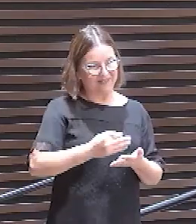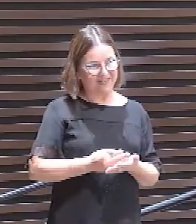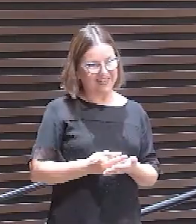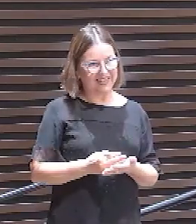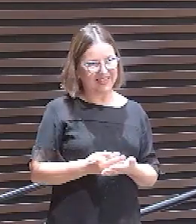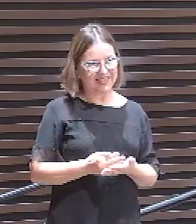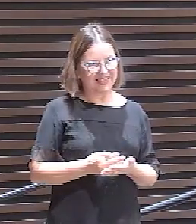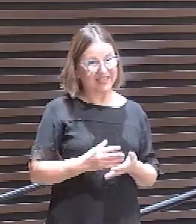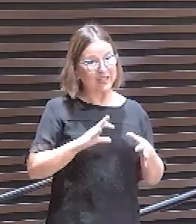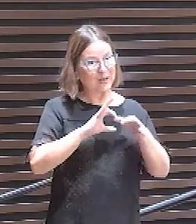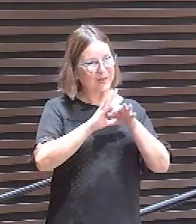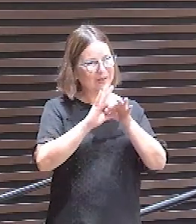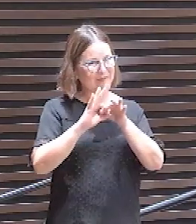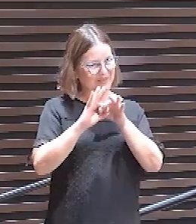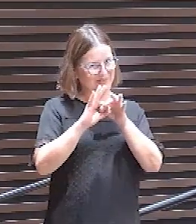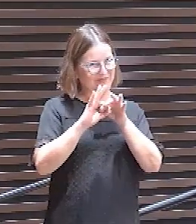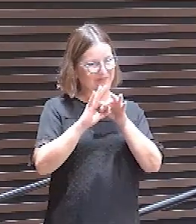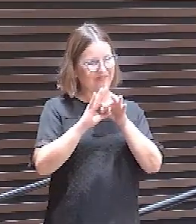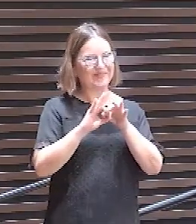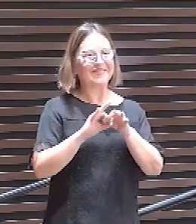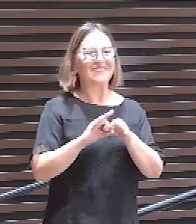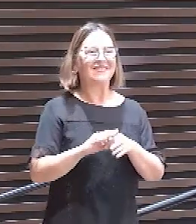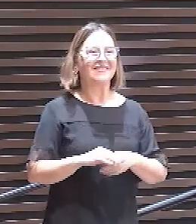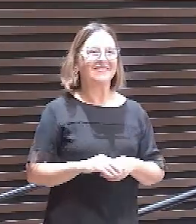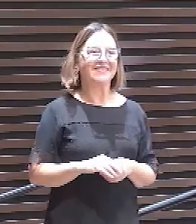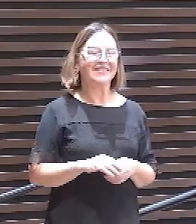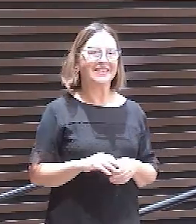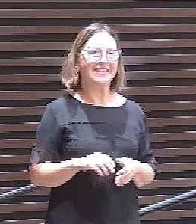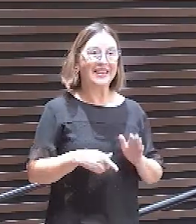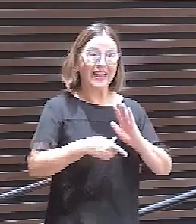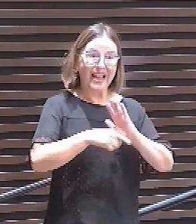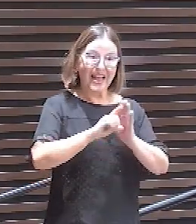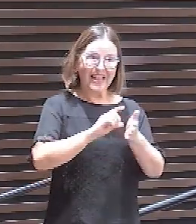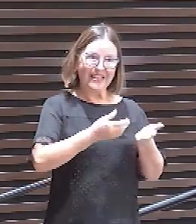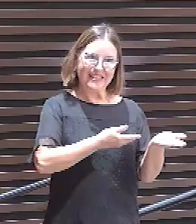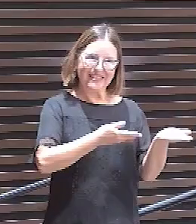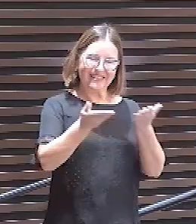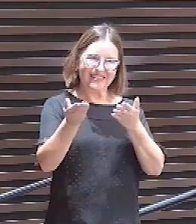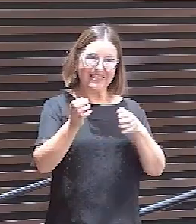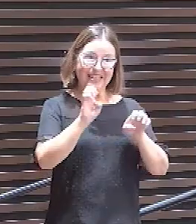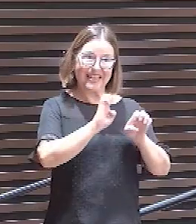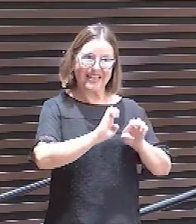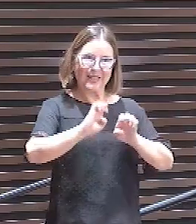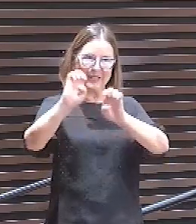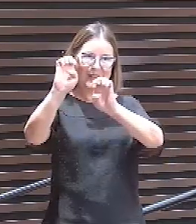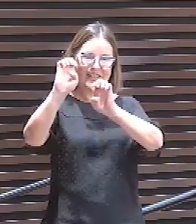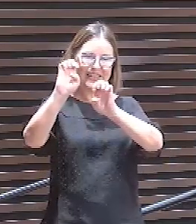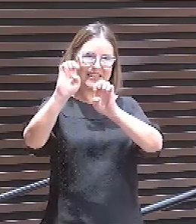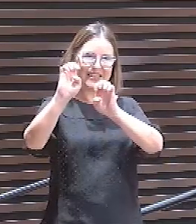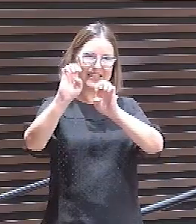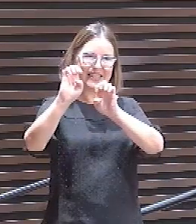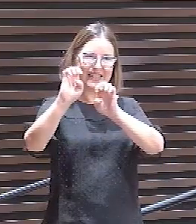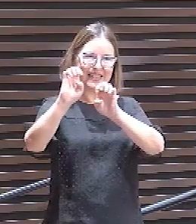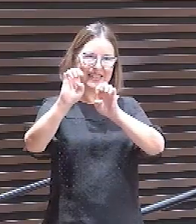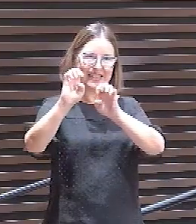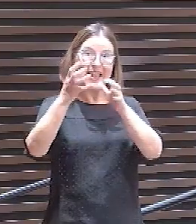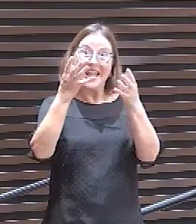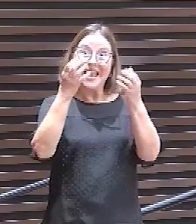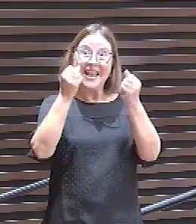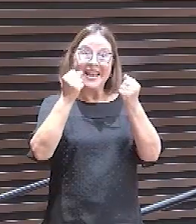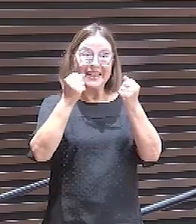de intimidade. Antes de ser trasladado, Enoque recebeu o maior elogio